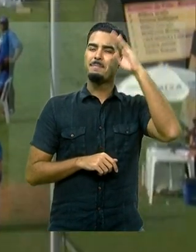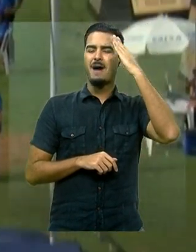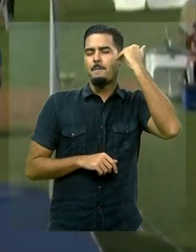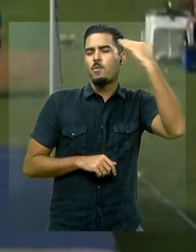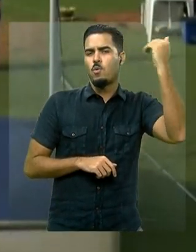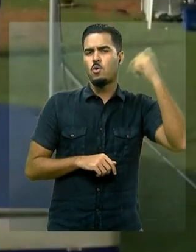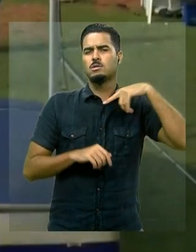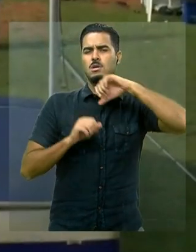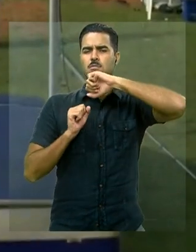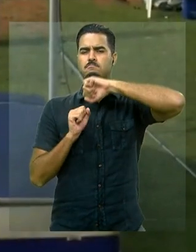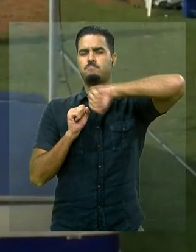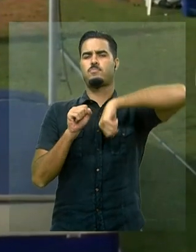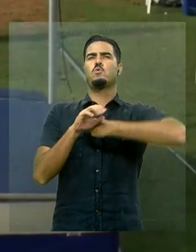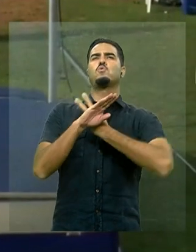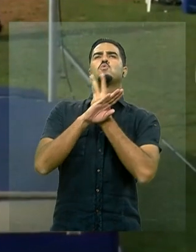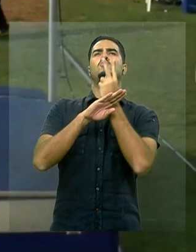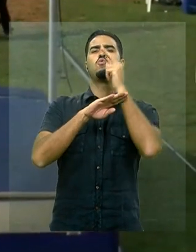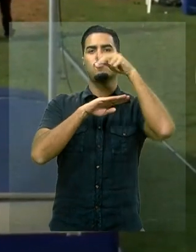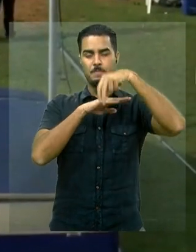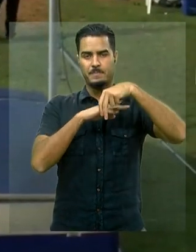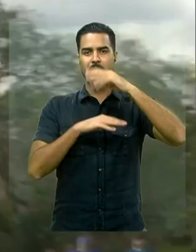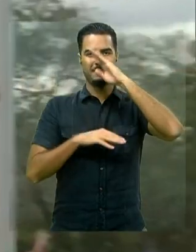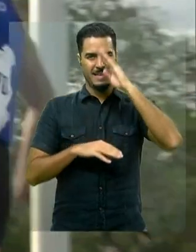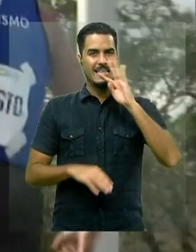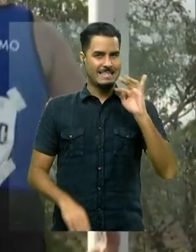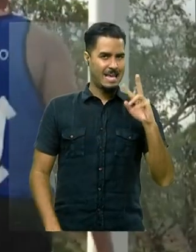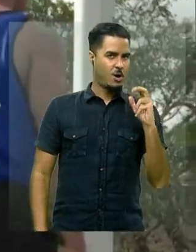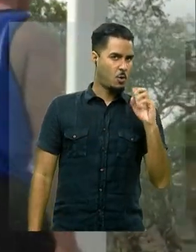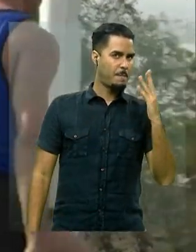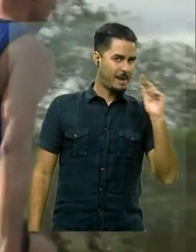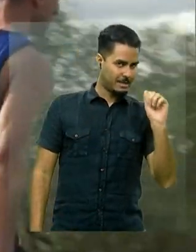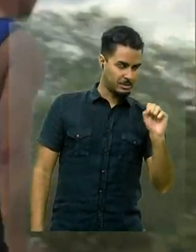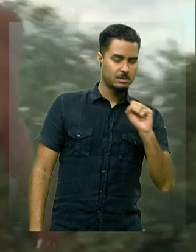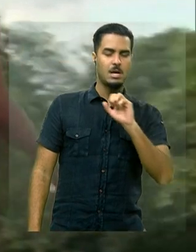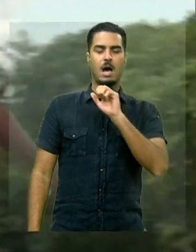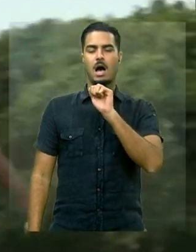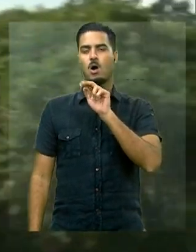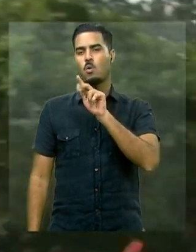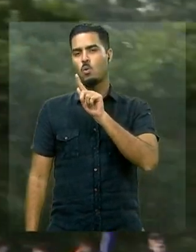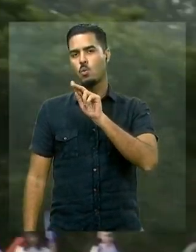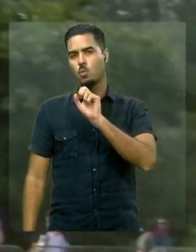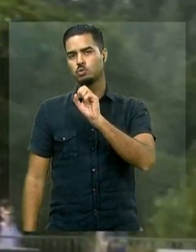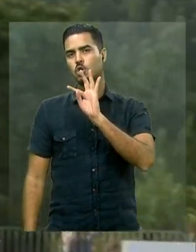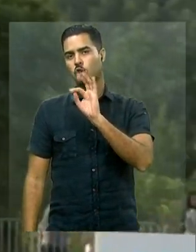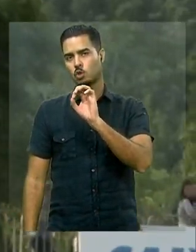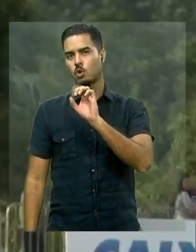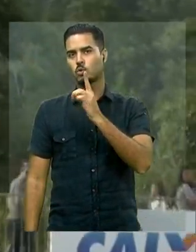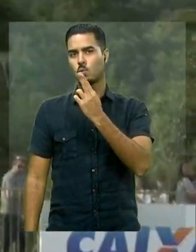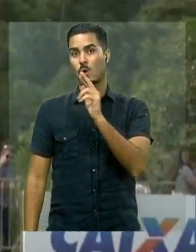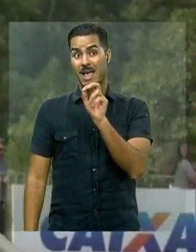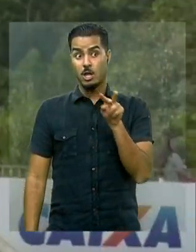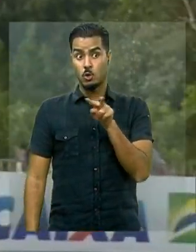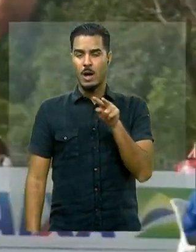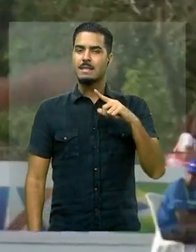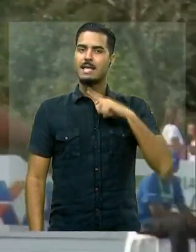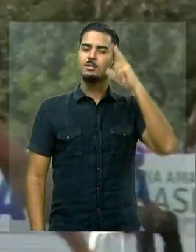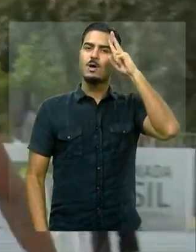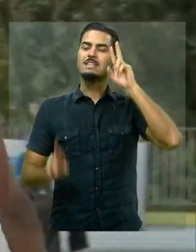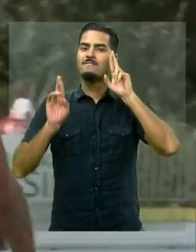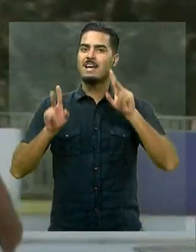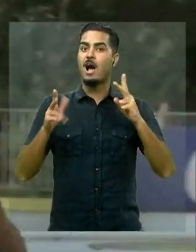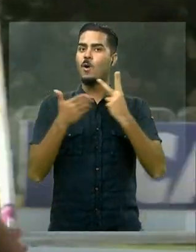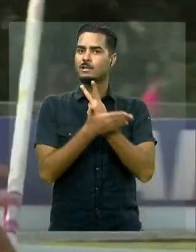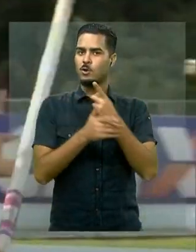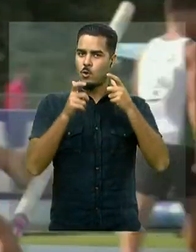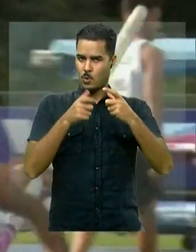do salto com vara nacional, o Thiago Braz e o Augusto Dutra, tiveram destinos diferentes em Bragança